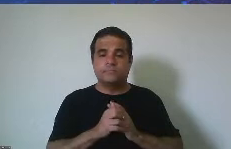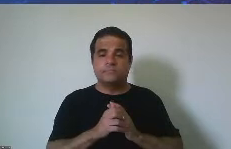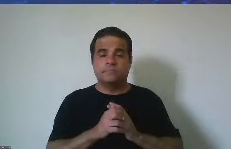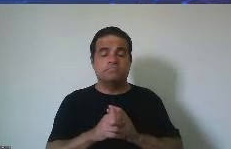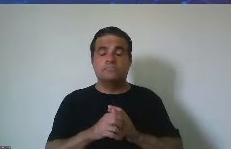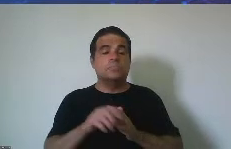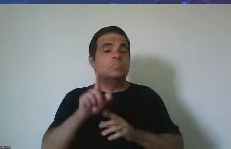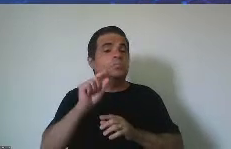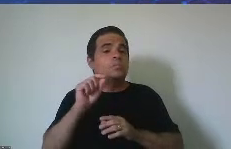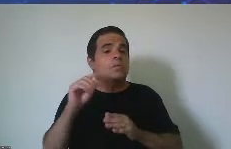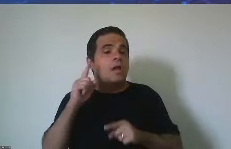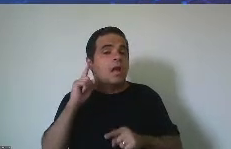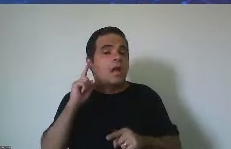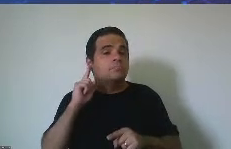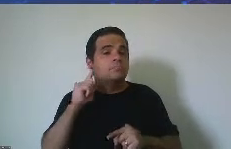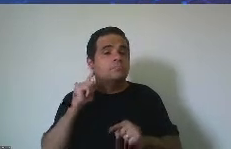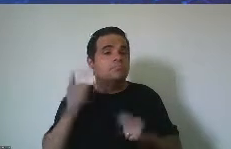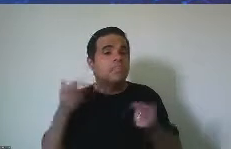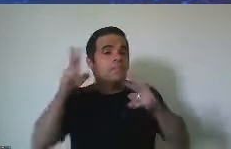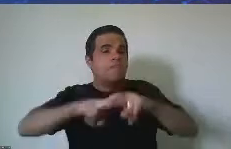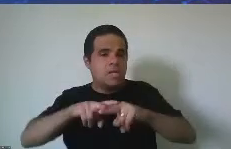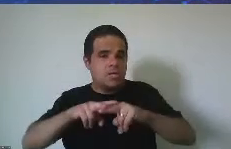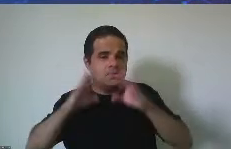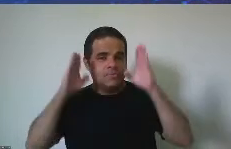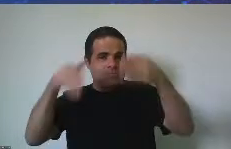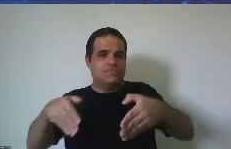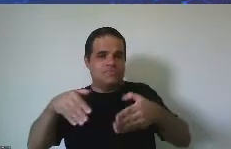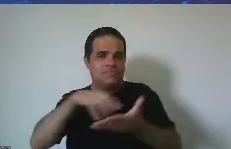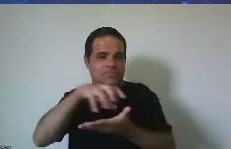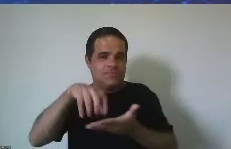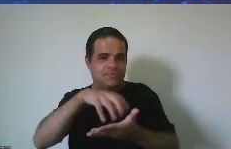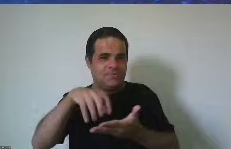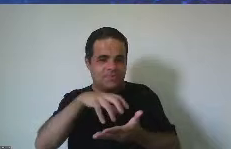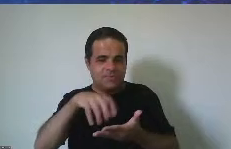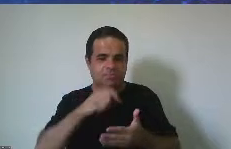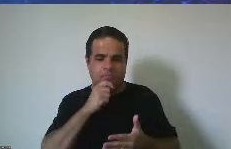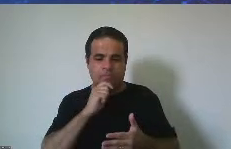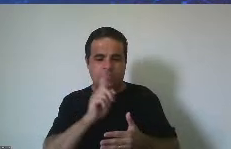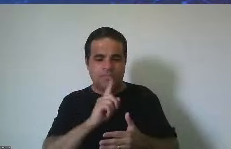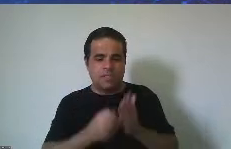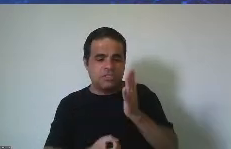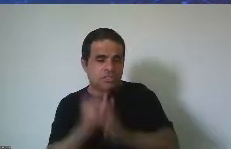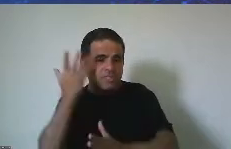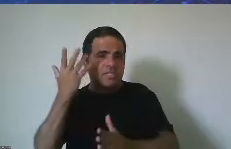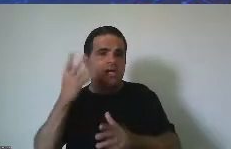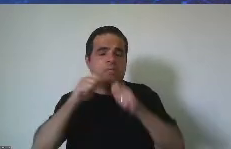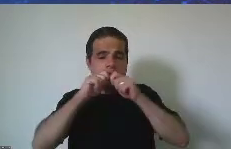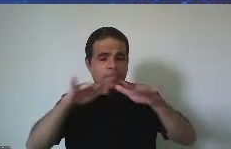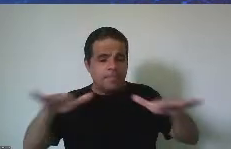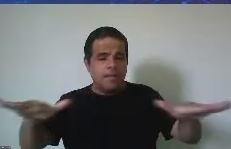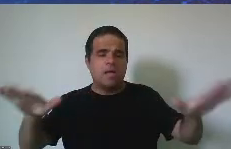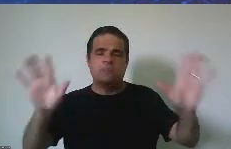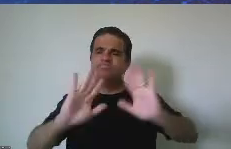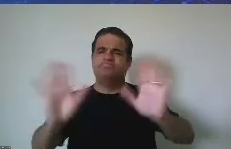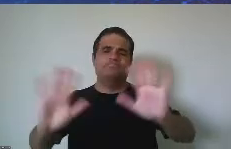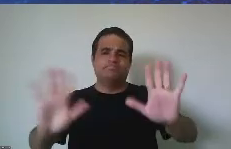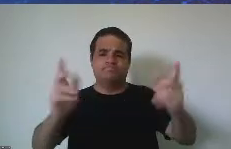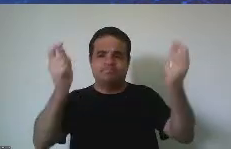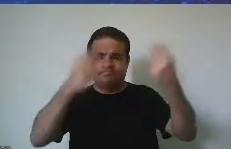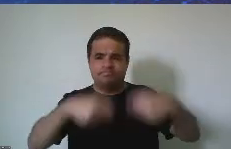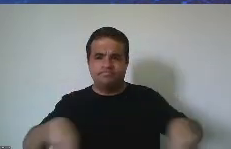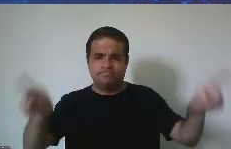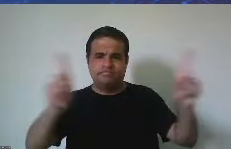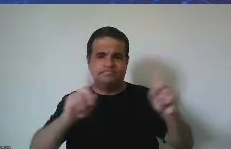ficar restrita a um segmento específico do setor ou seja geração a transmissão a distribuição justamente porque ela tem